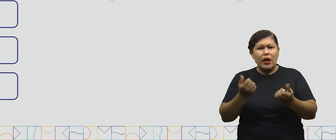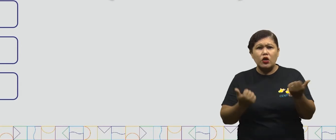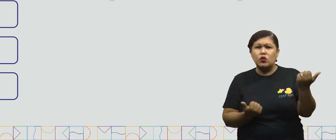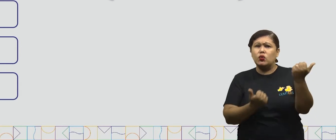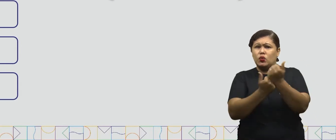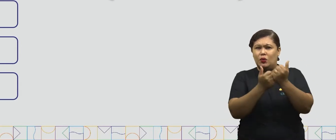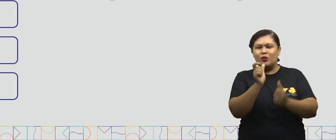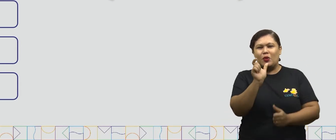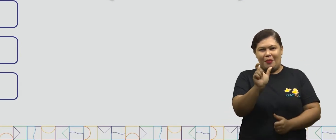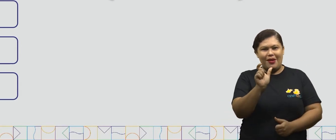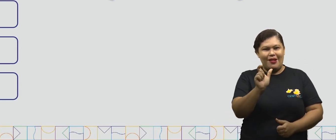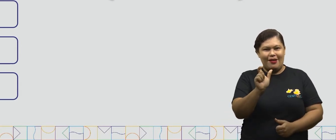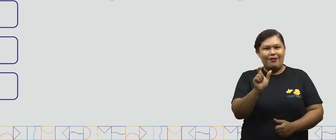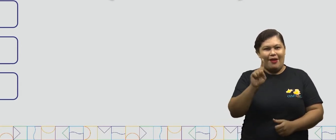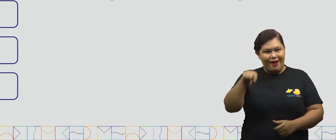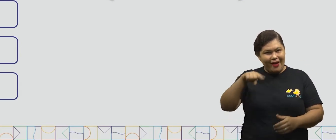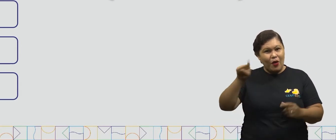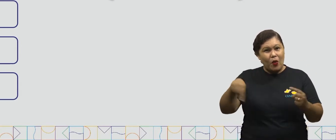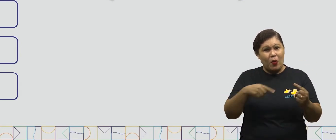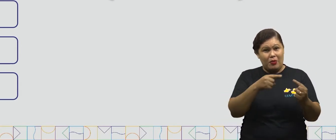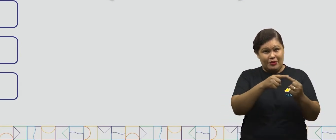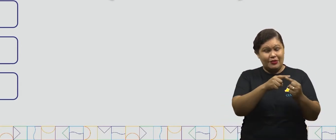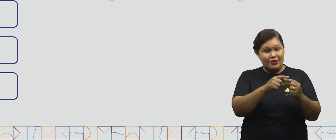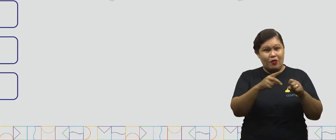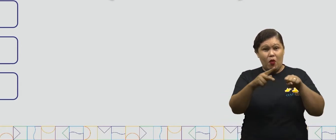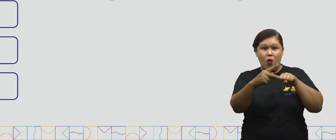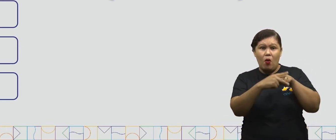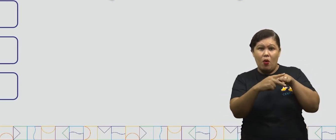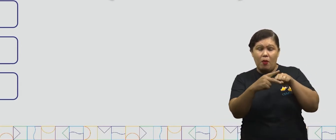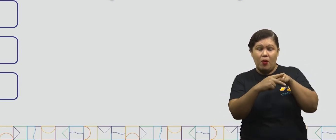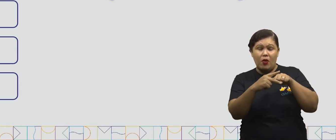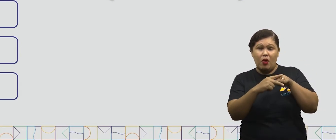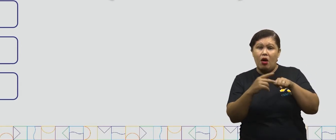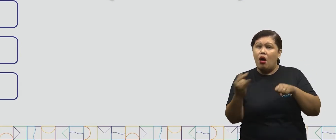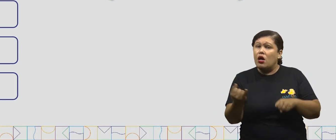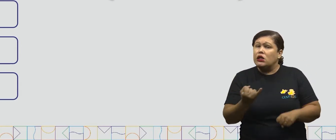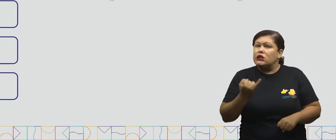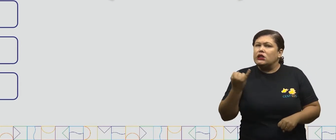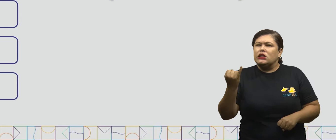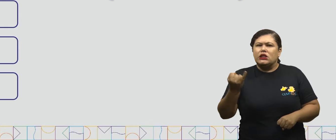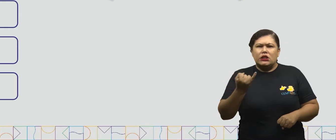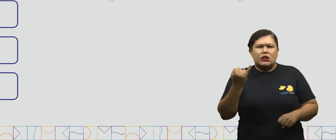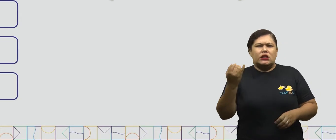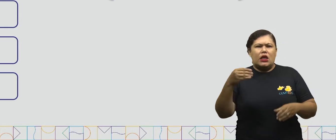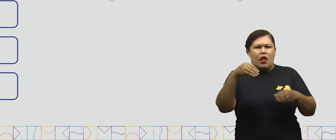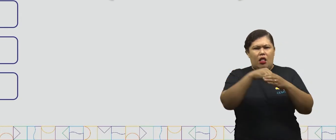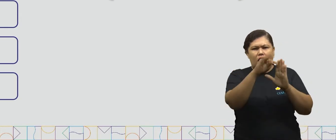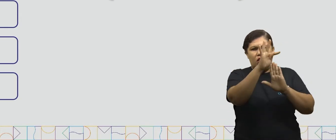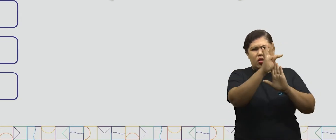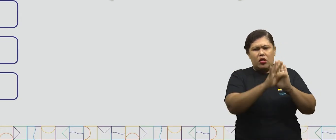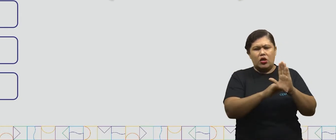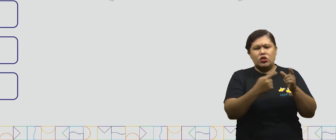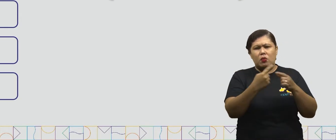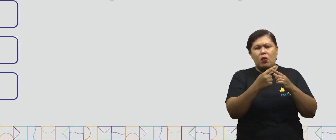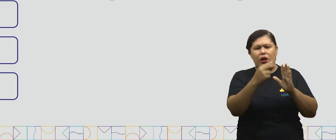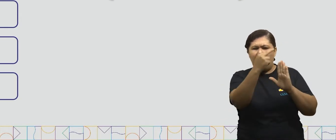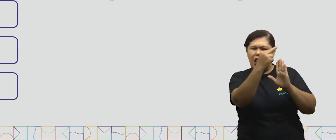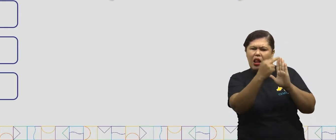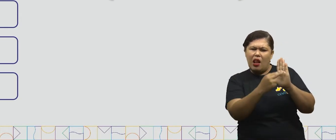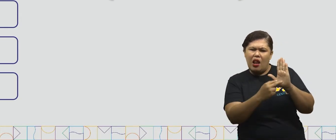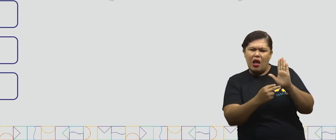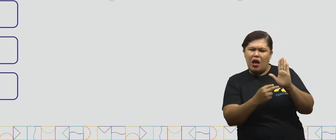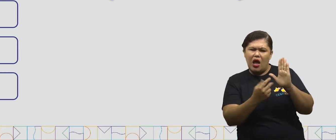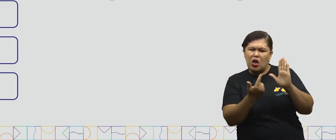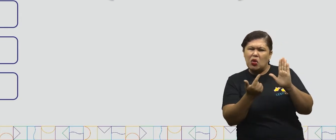substituir as palavras. Em nosso texto, os pronomes foram importantíssimos para não deixar o texto